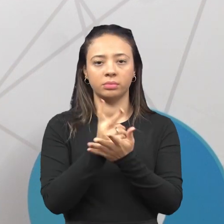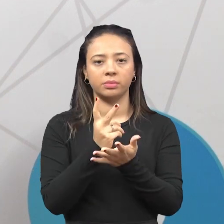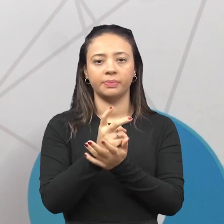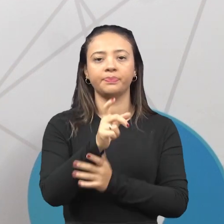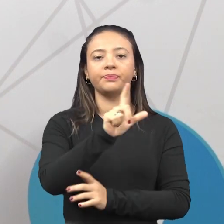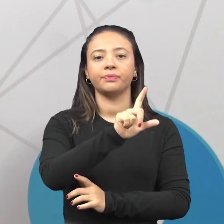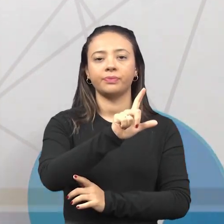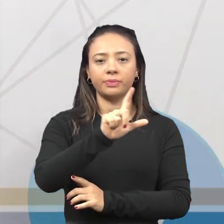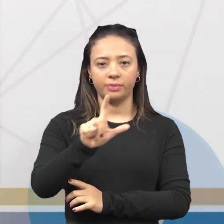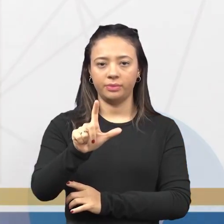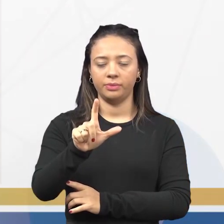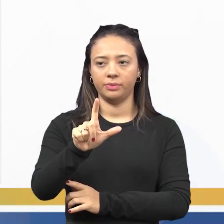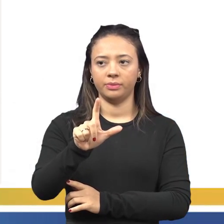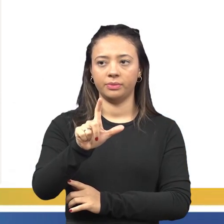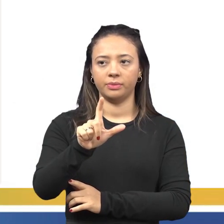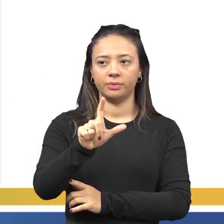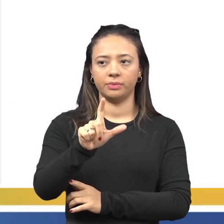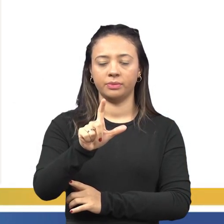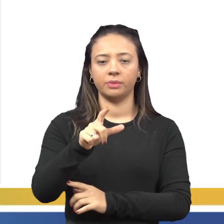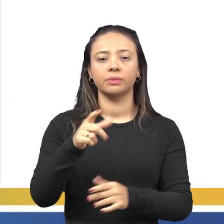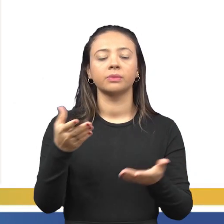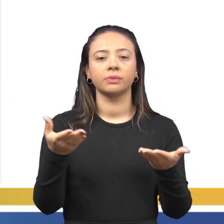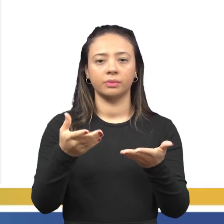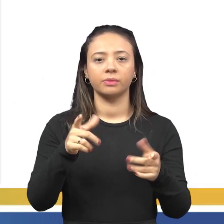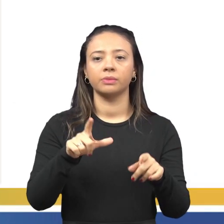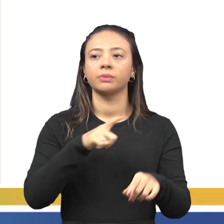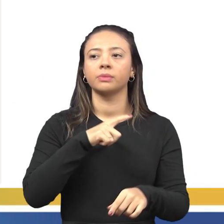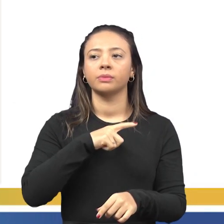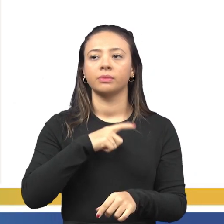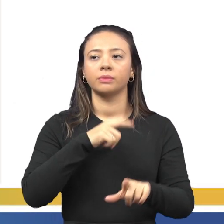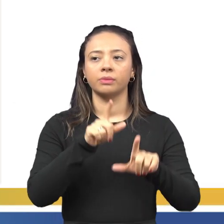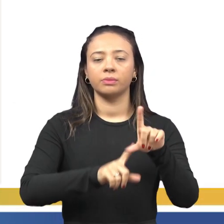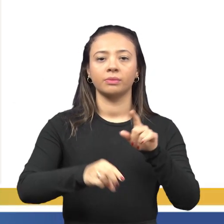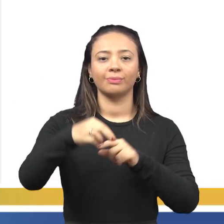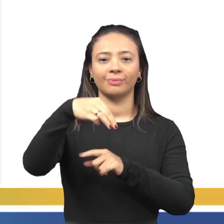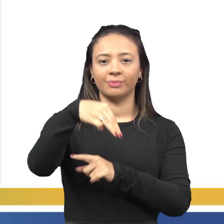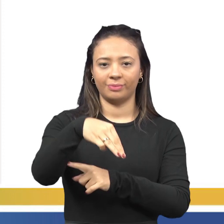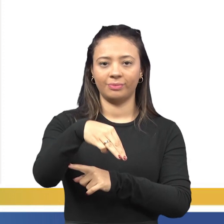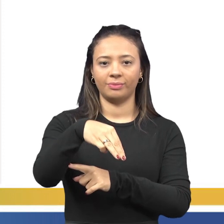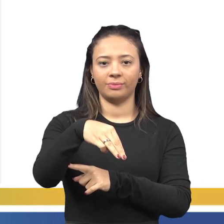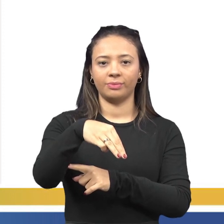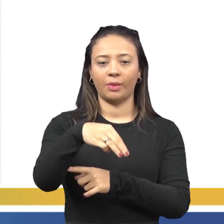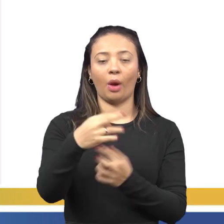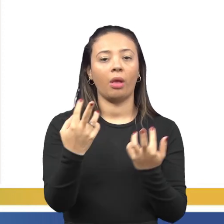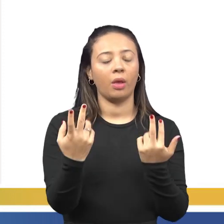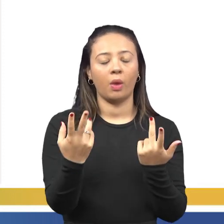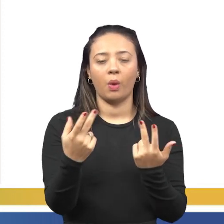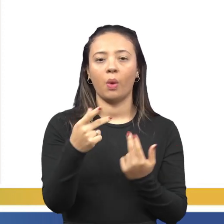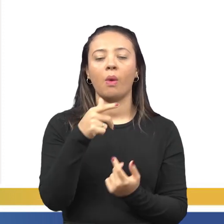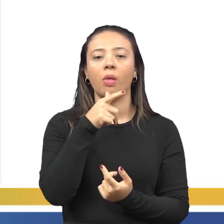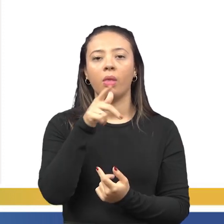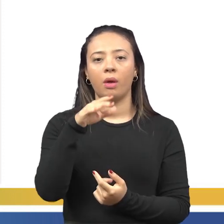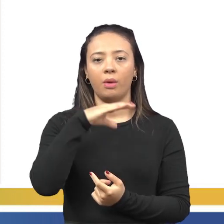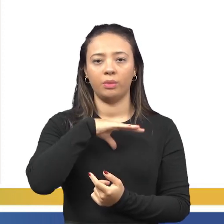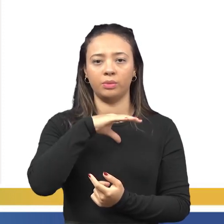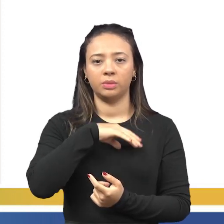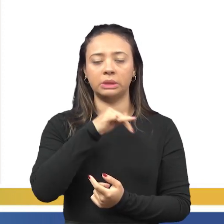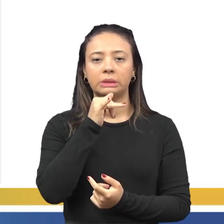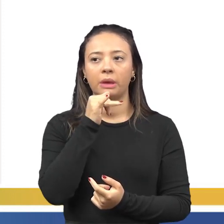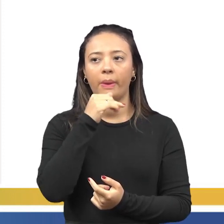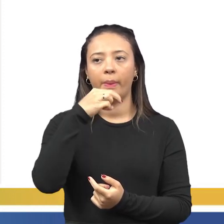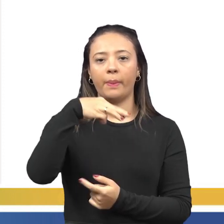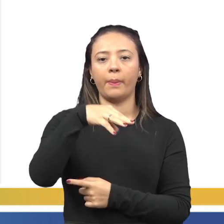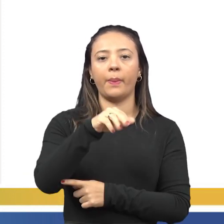português. Seguimos, eu tenho M, certo? Letra M também igual à língua portuguesa, como por exemplo, ó,